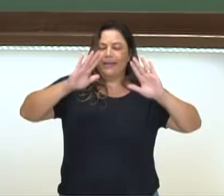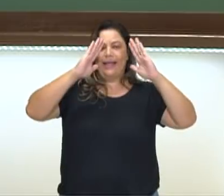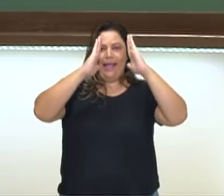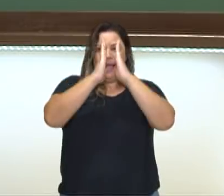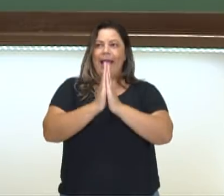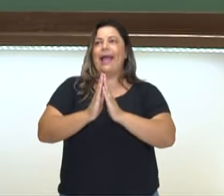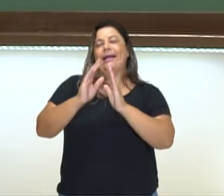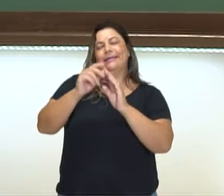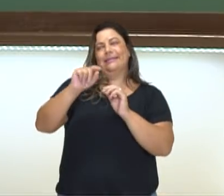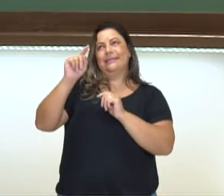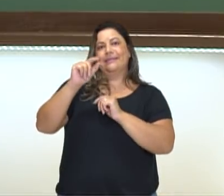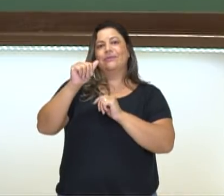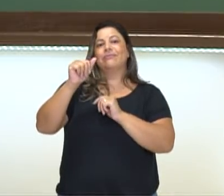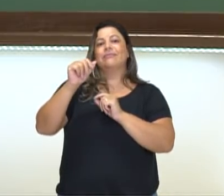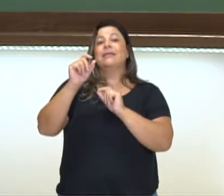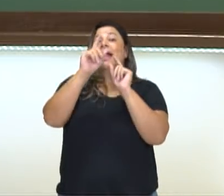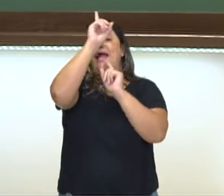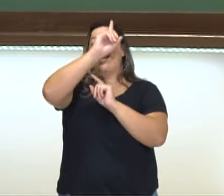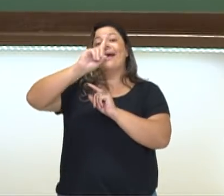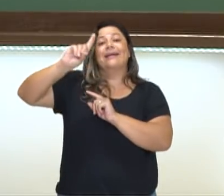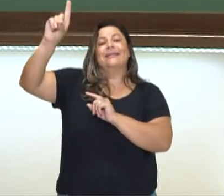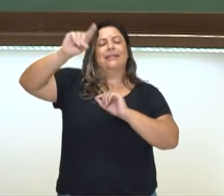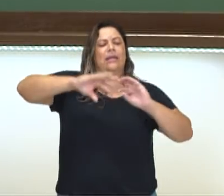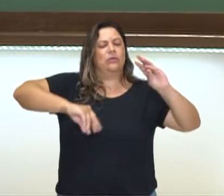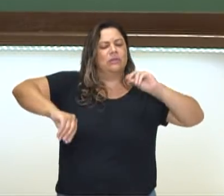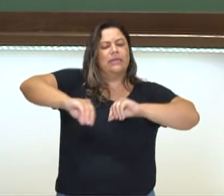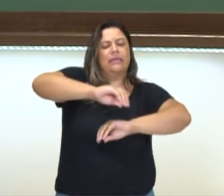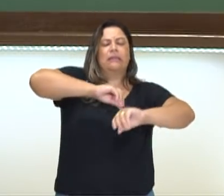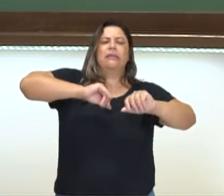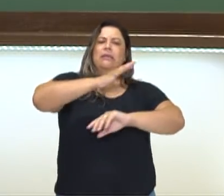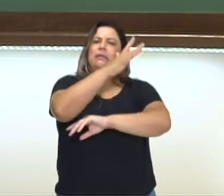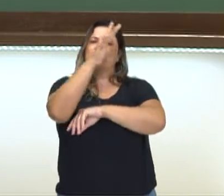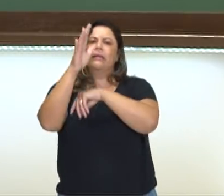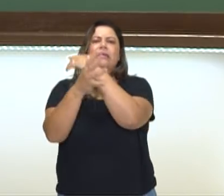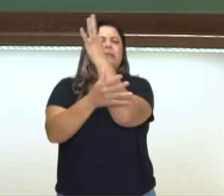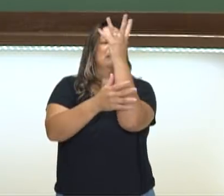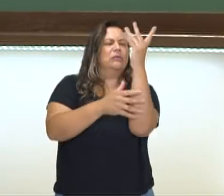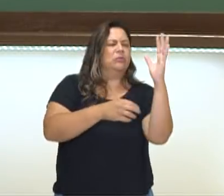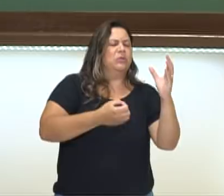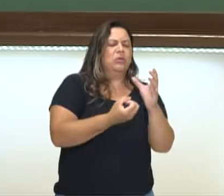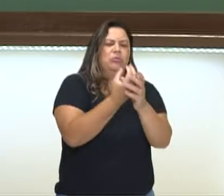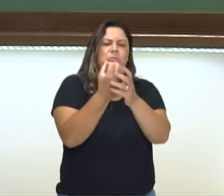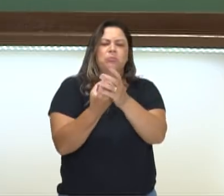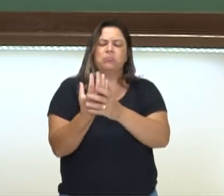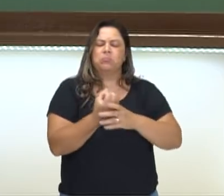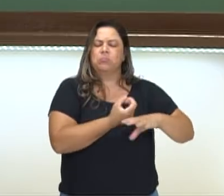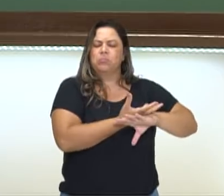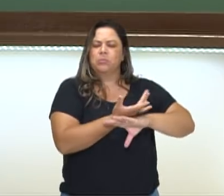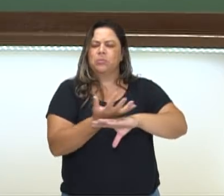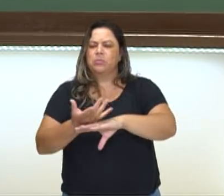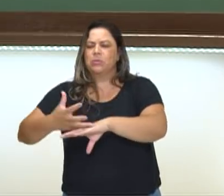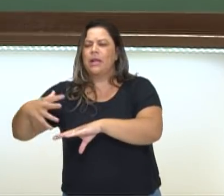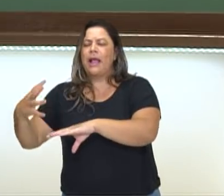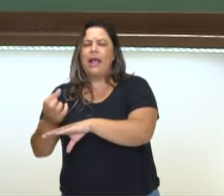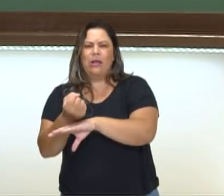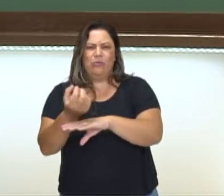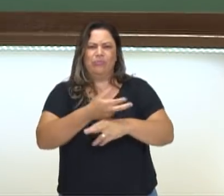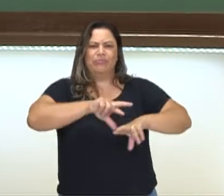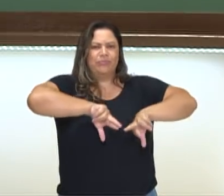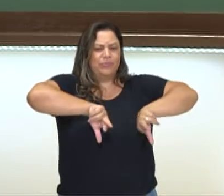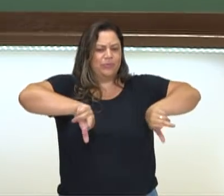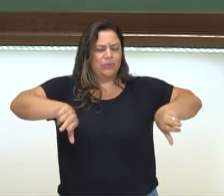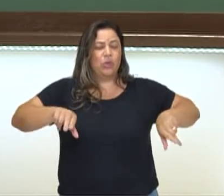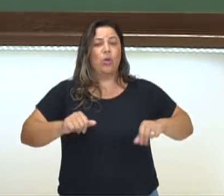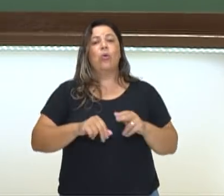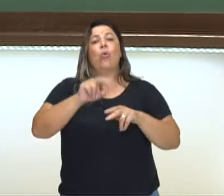Deus a Terra, a Deus a Natureza, pela fartura, pela fecundidade, pelas colheitas. Então, em Juno,